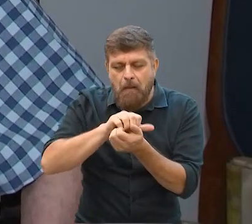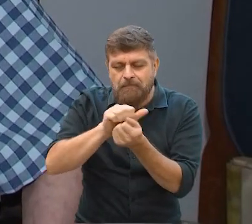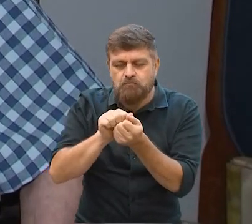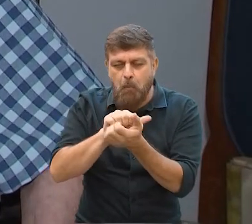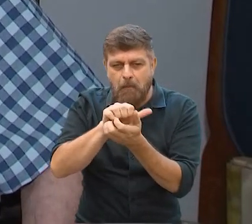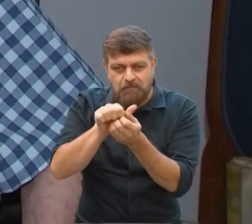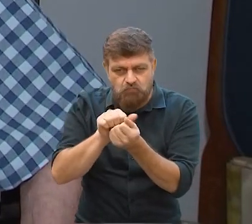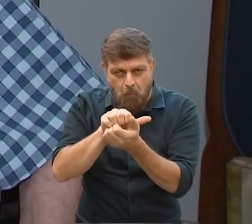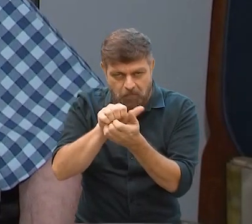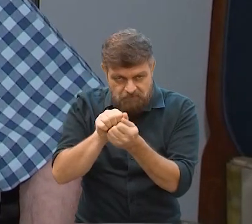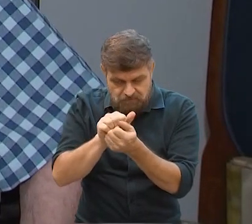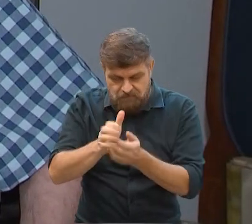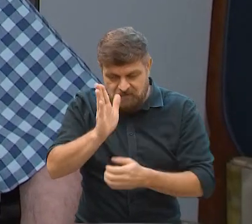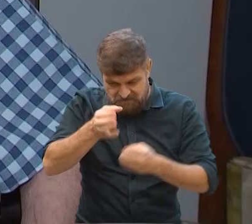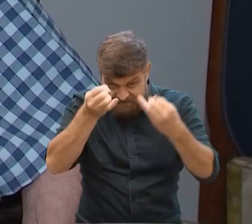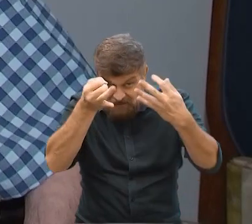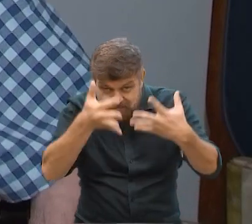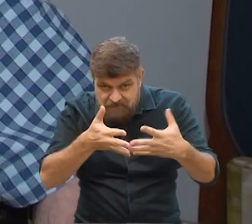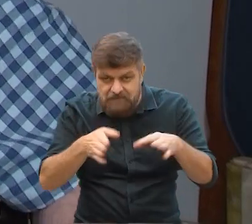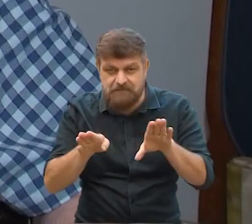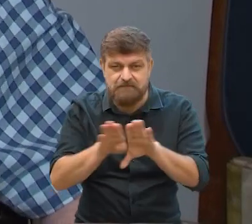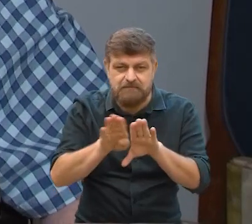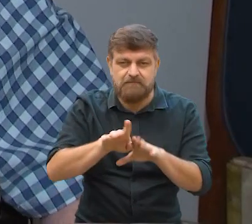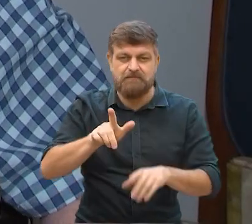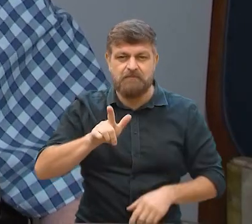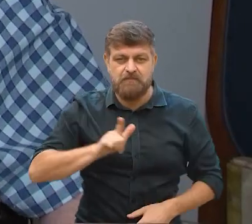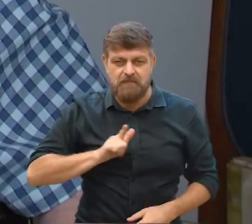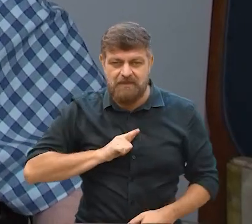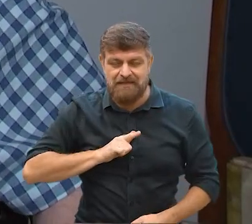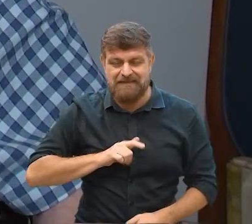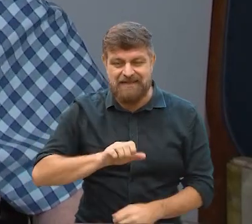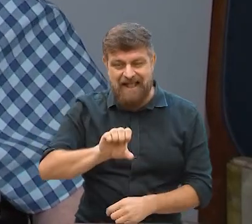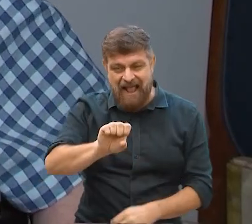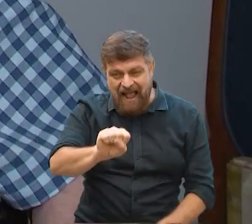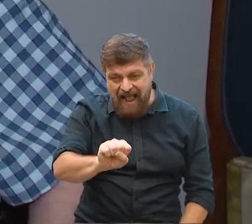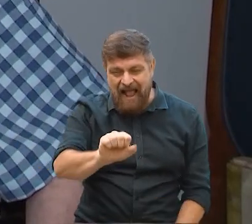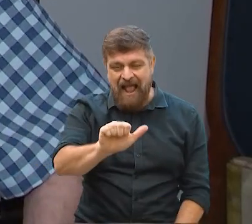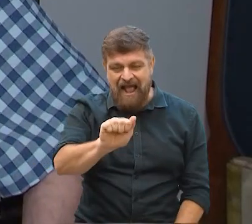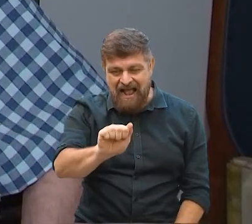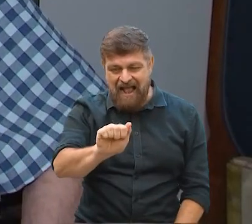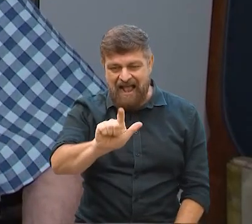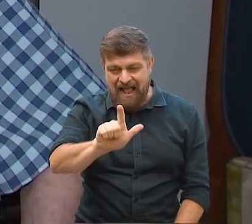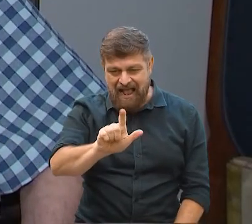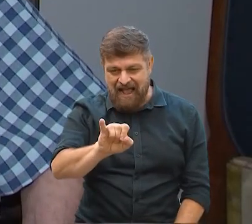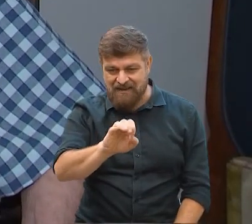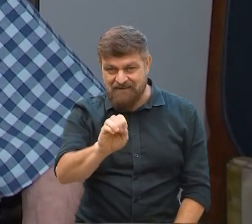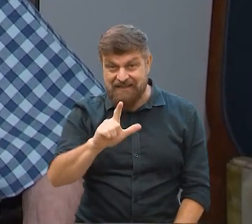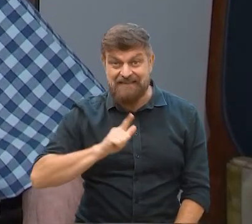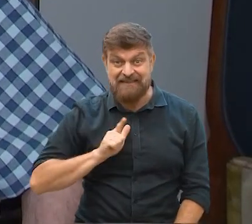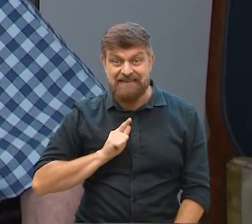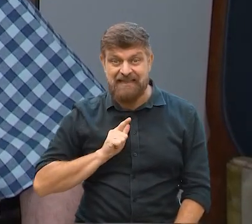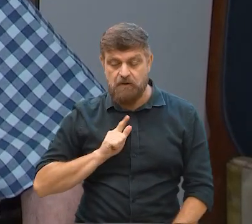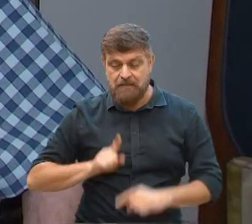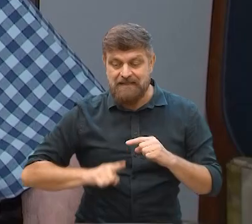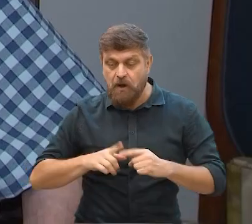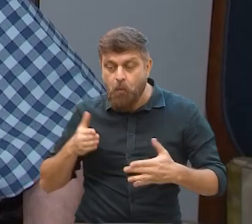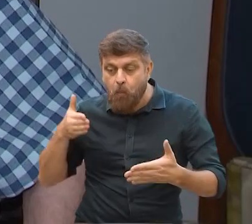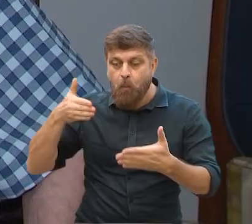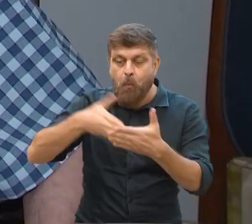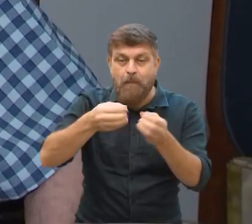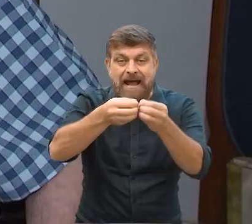digestão, não só pela mastigação, como eu já disse, como também porque na saliva existe uma enzima importante,